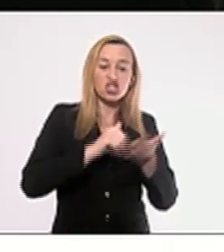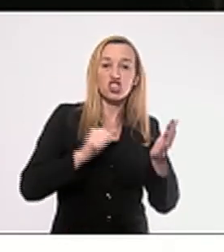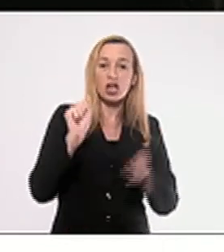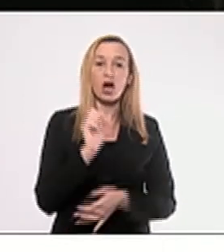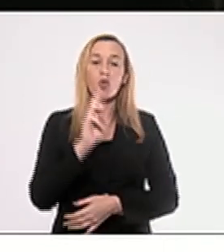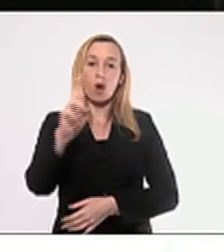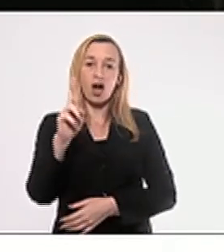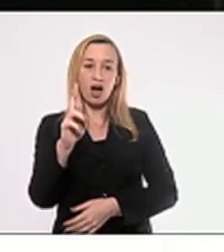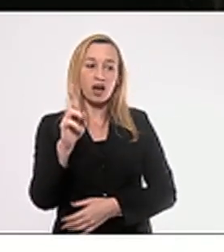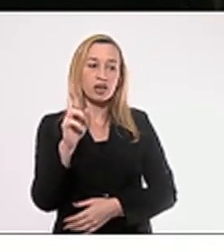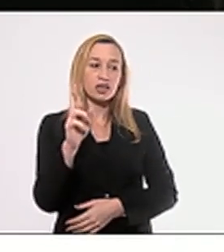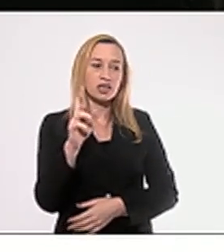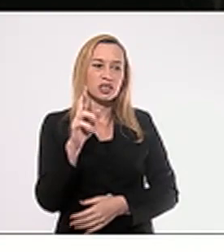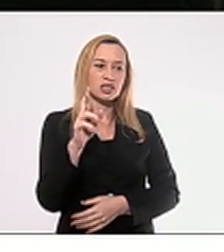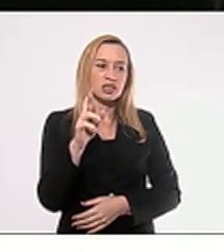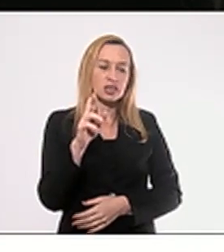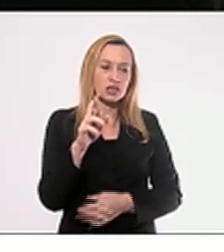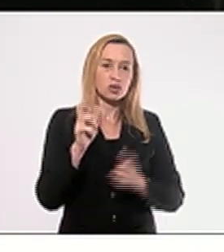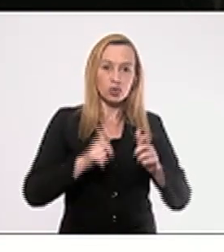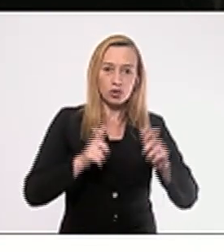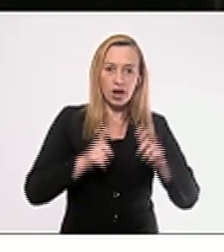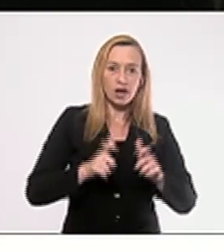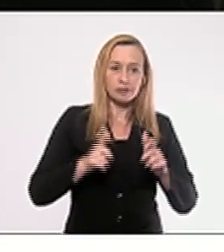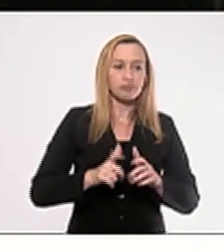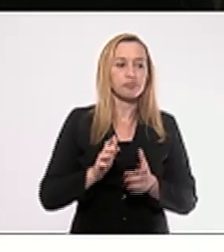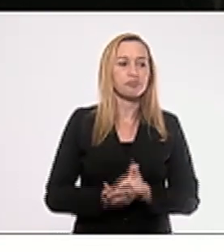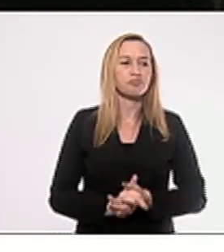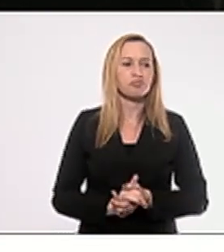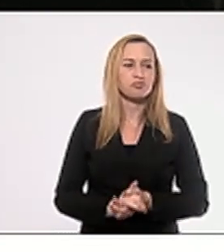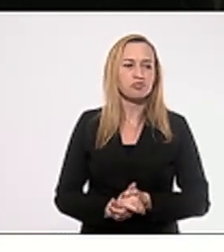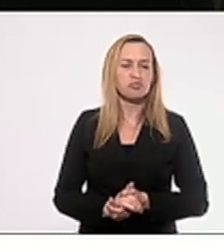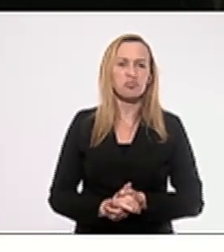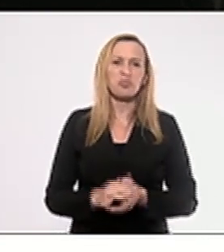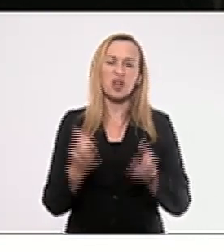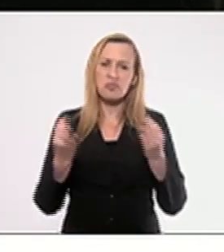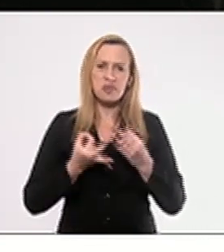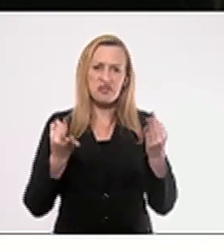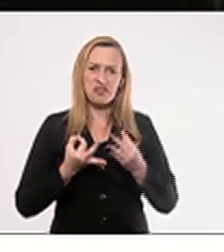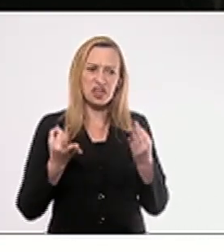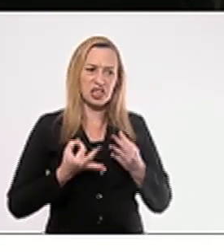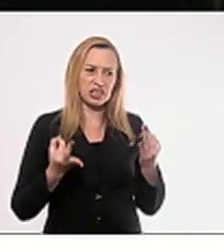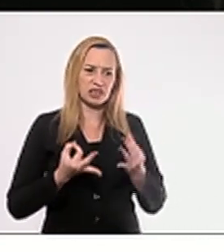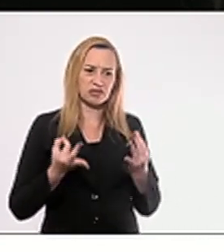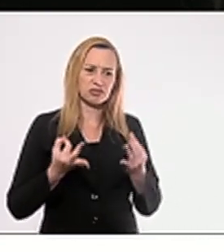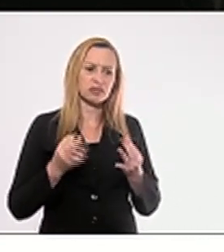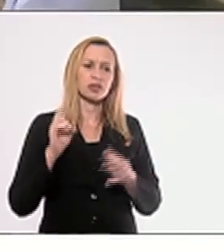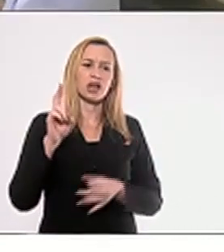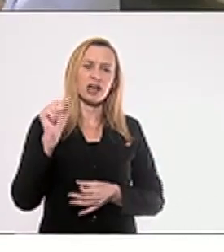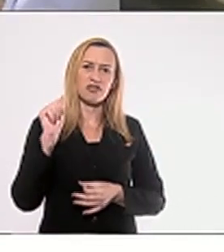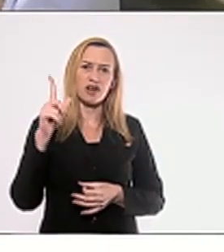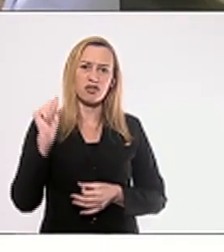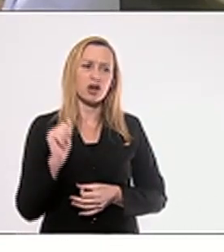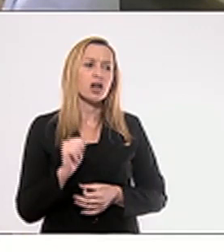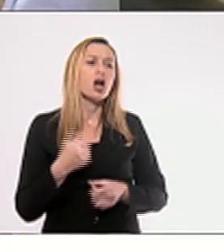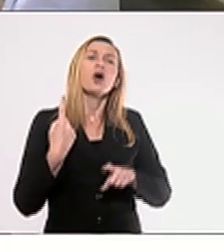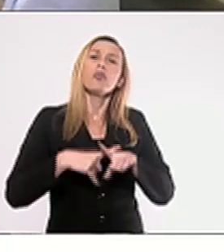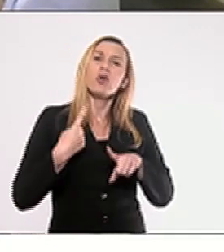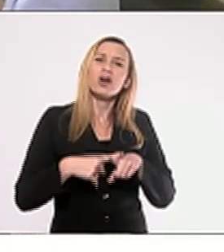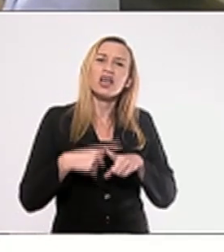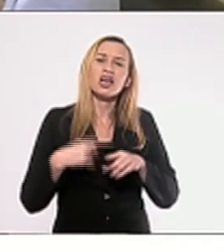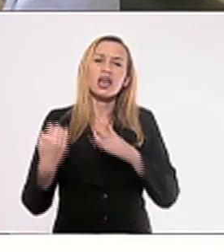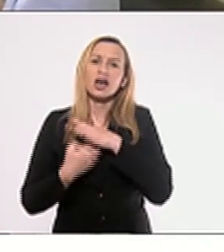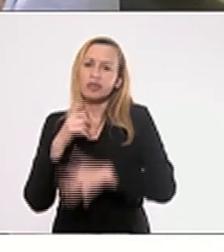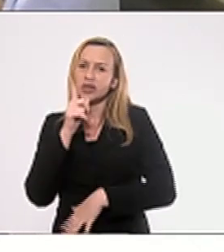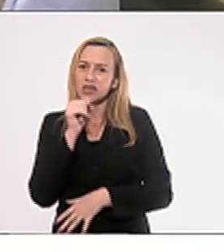uma válvula até israelense, até me apresentaram uma que é muito bem feita e tal. Por que a SEDAI não faz